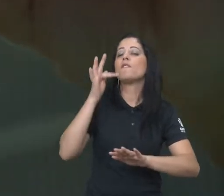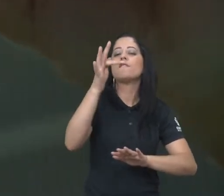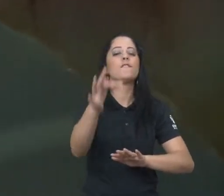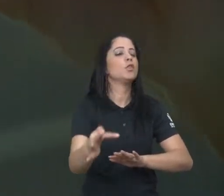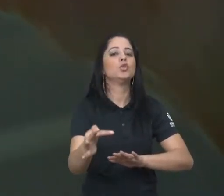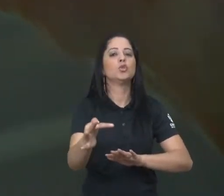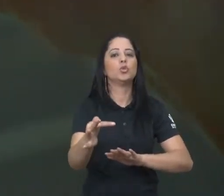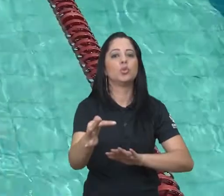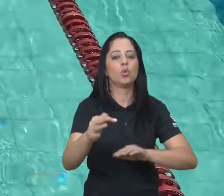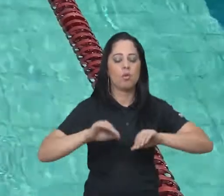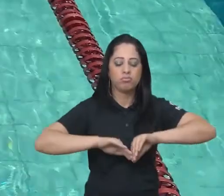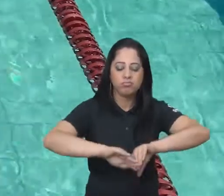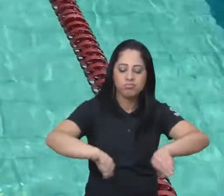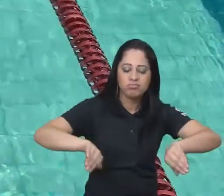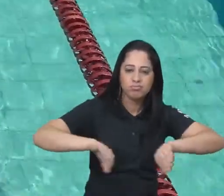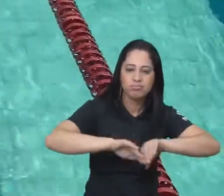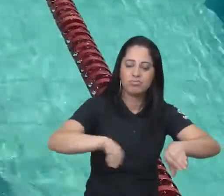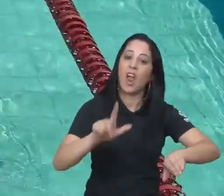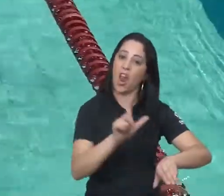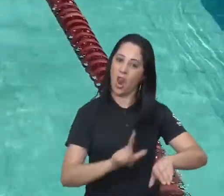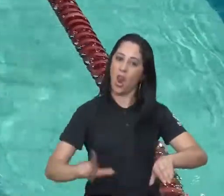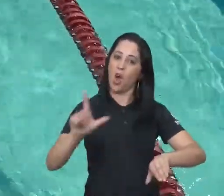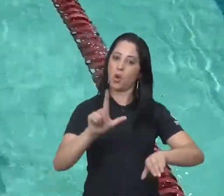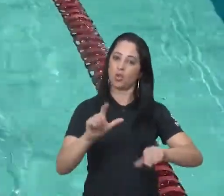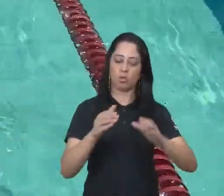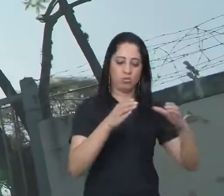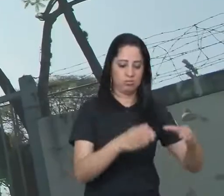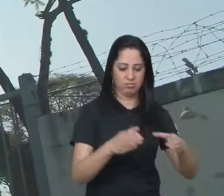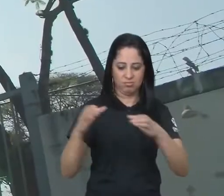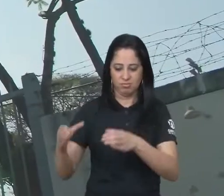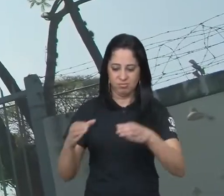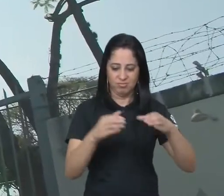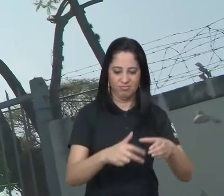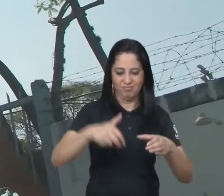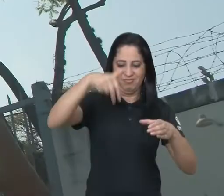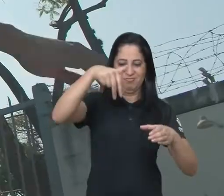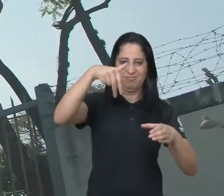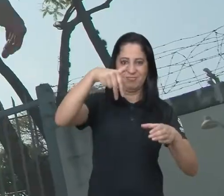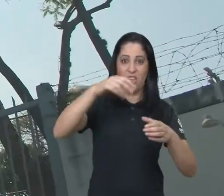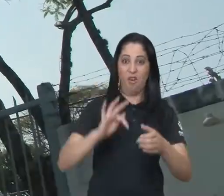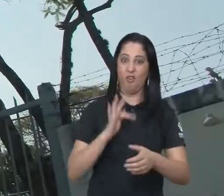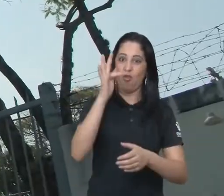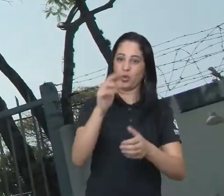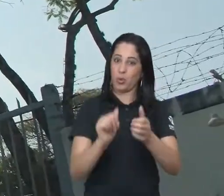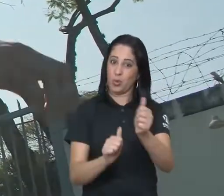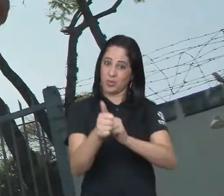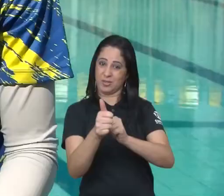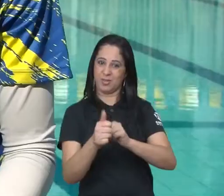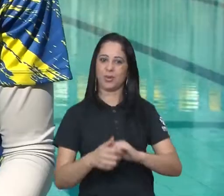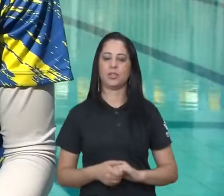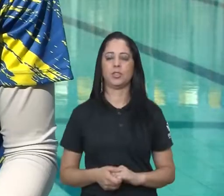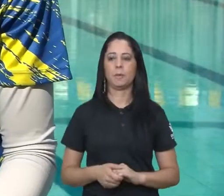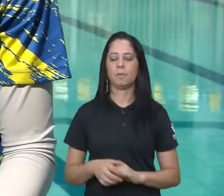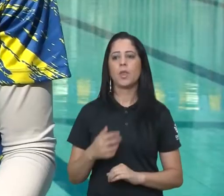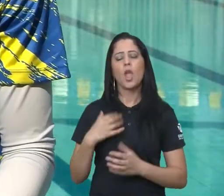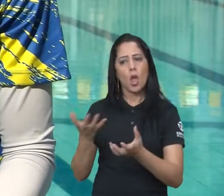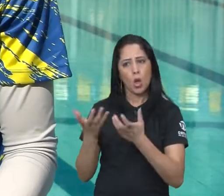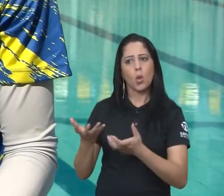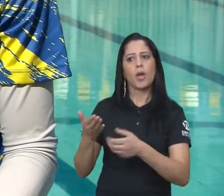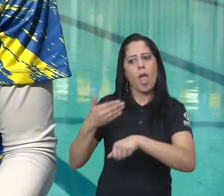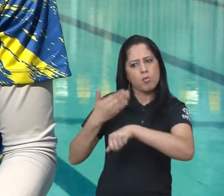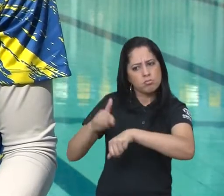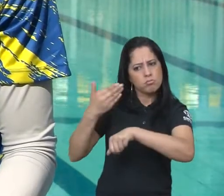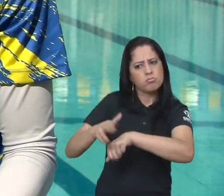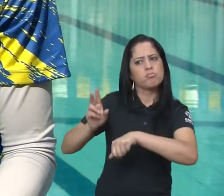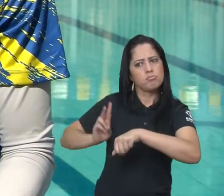no futuro. Um futuro dentro das piscinas, nos pódios, um futuro no esporte. Pretendo